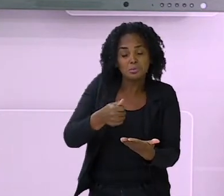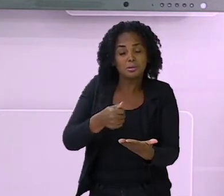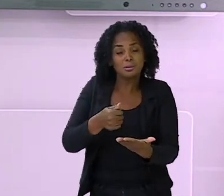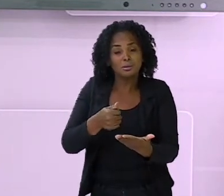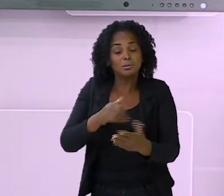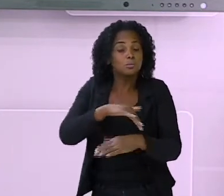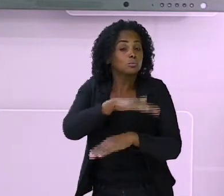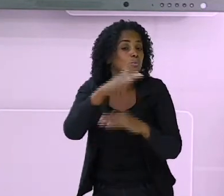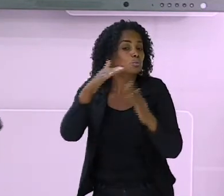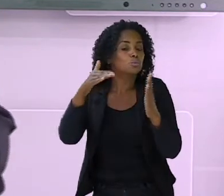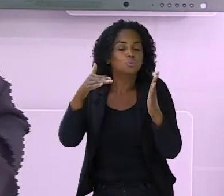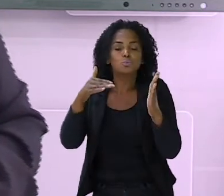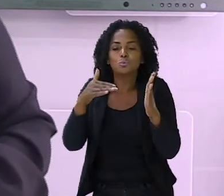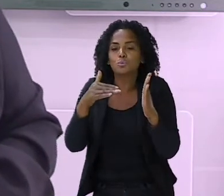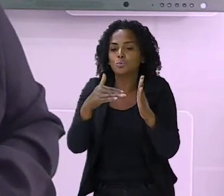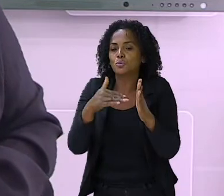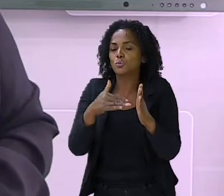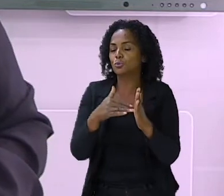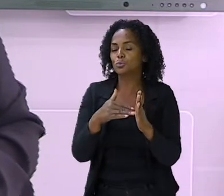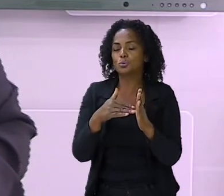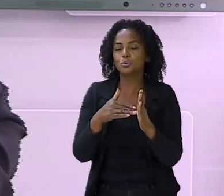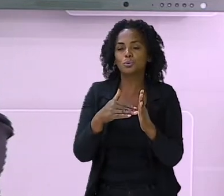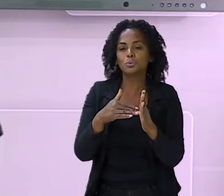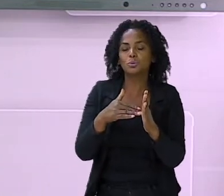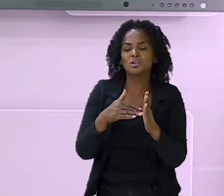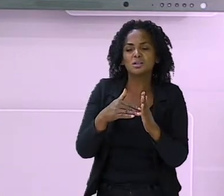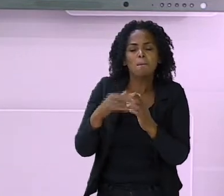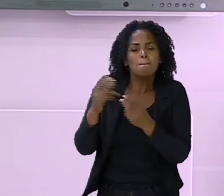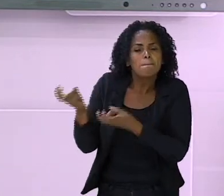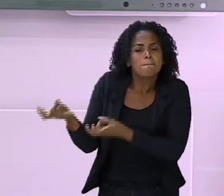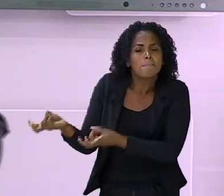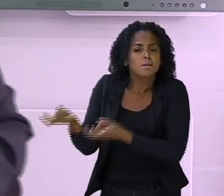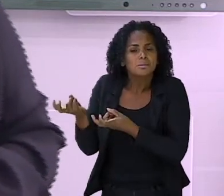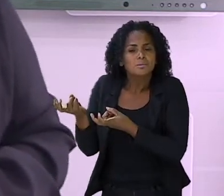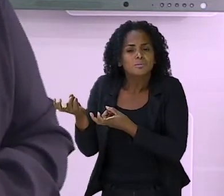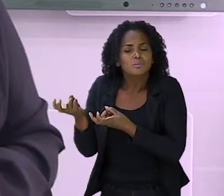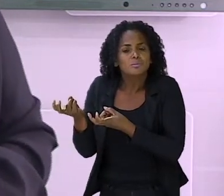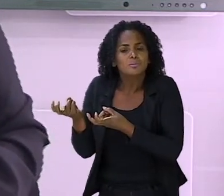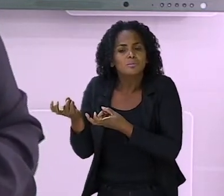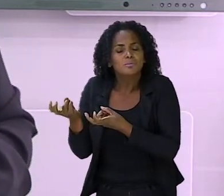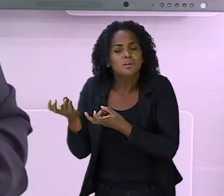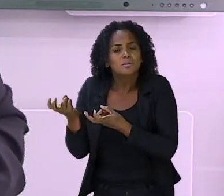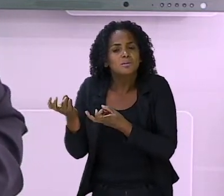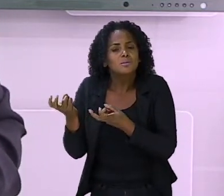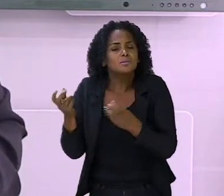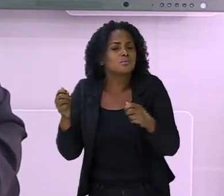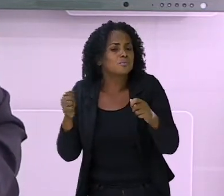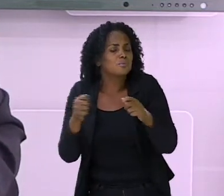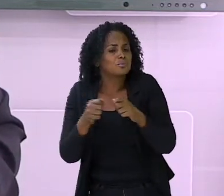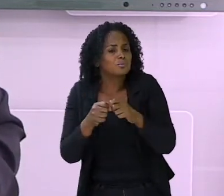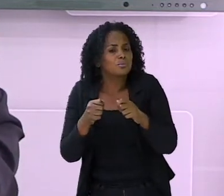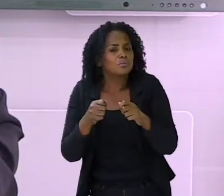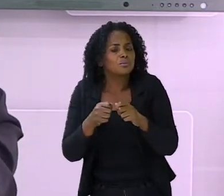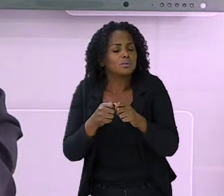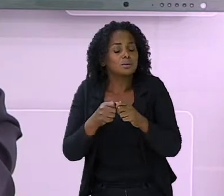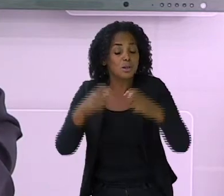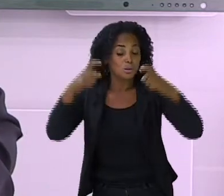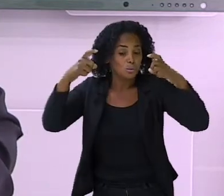tudo isso aí, toda essa observação que a gente acabou de fazer do seu